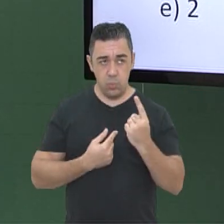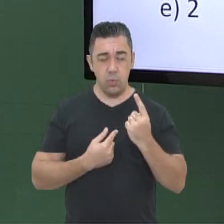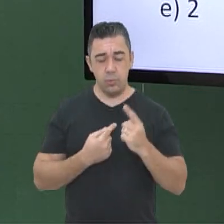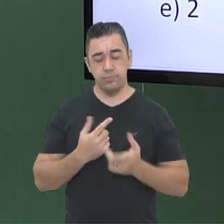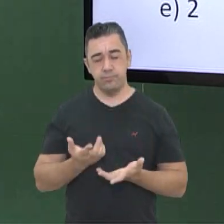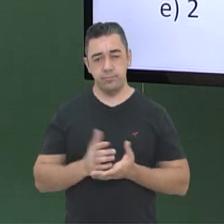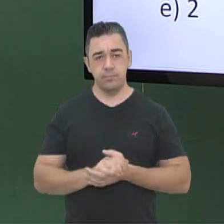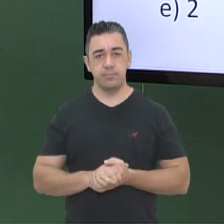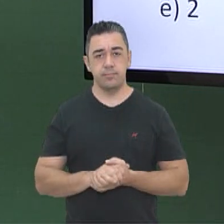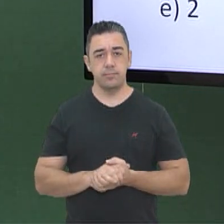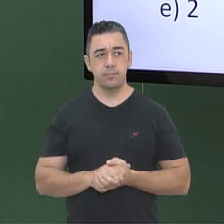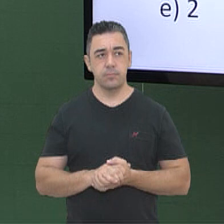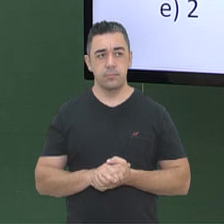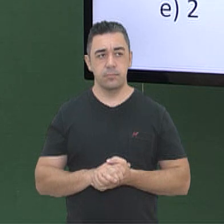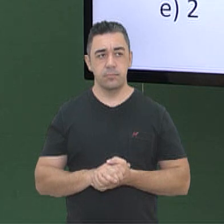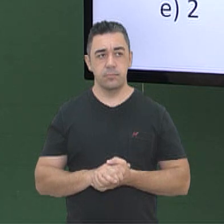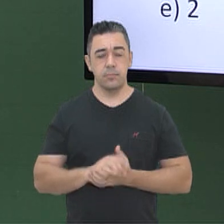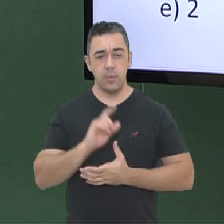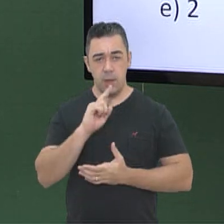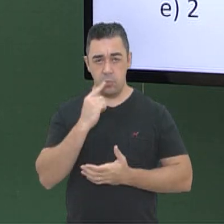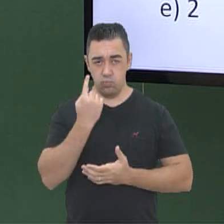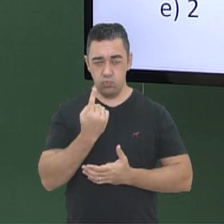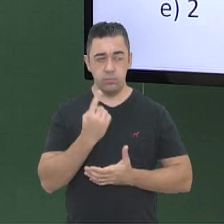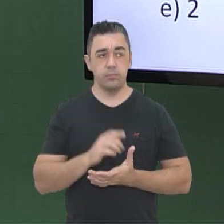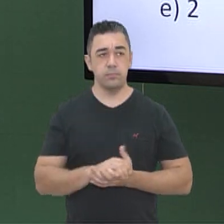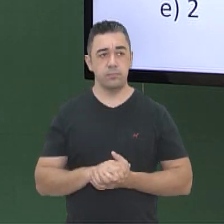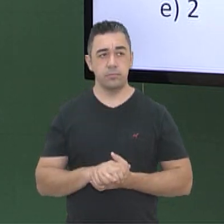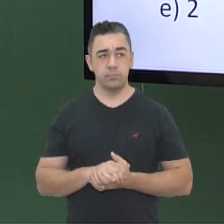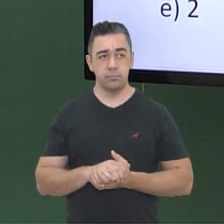elevado ao quadrado, tá? Menos 1 ao quadrado é 1.